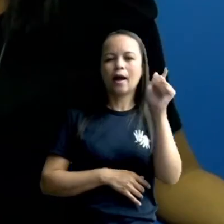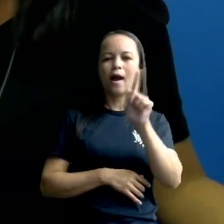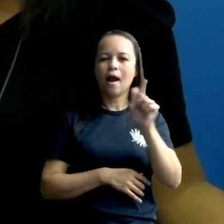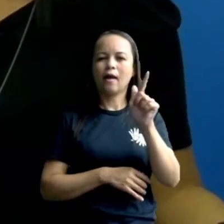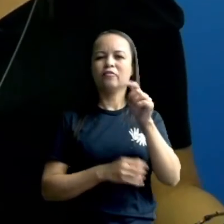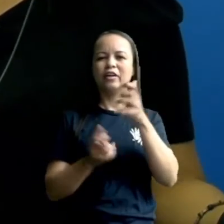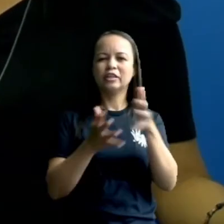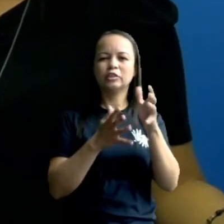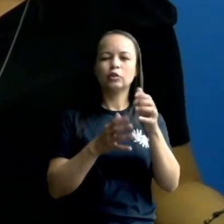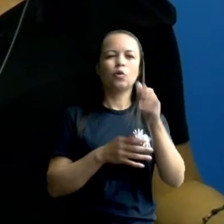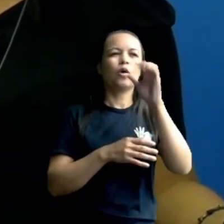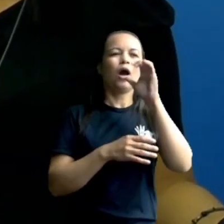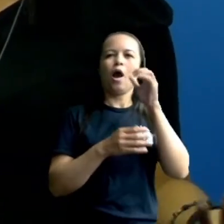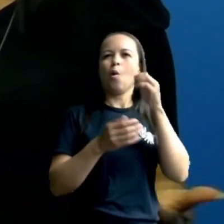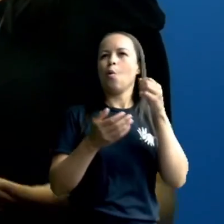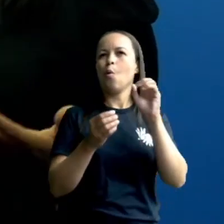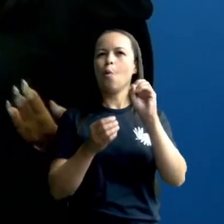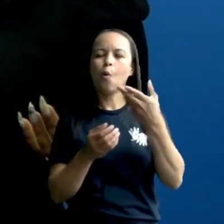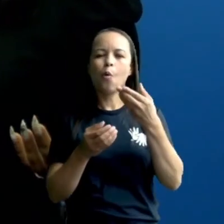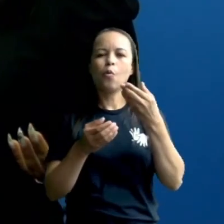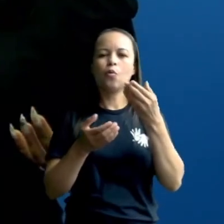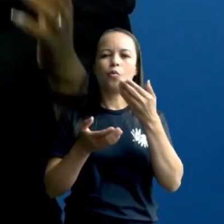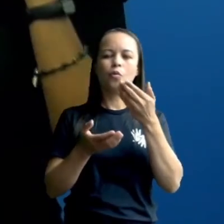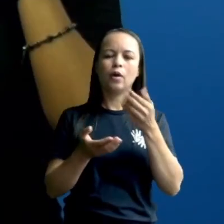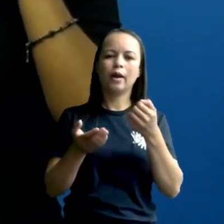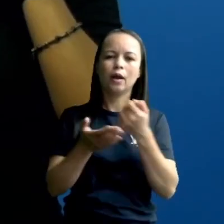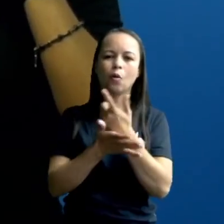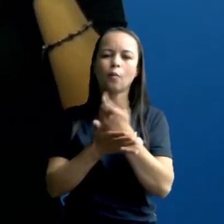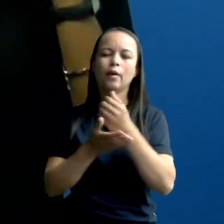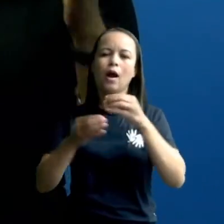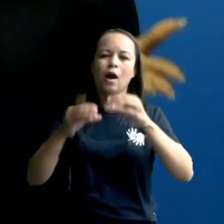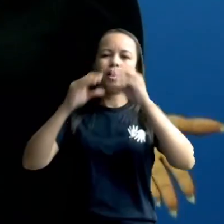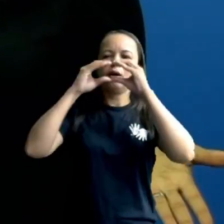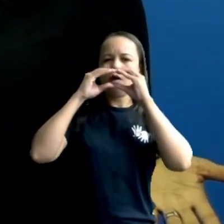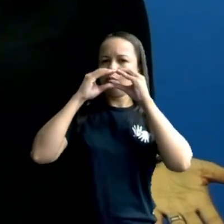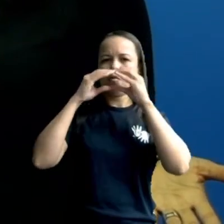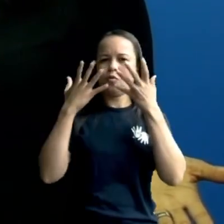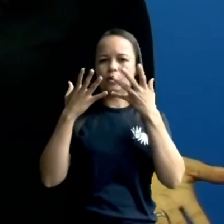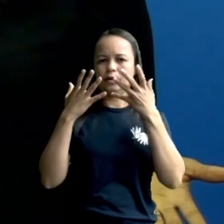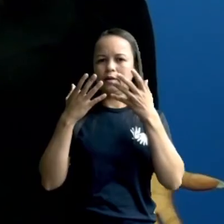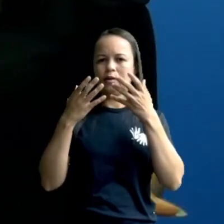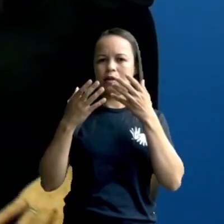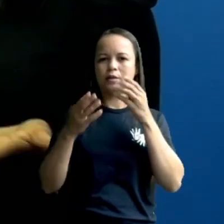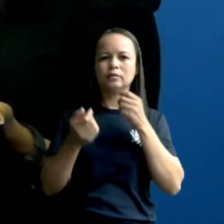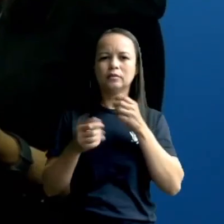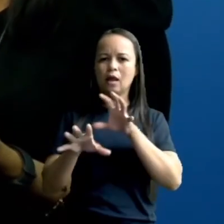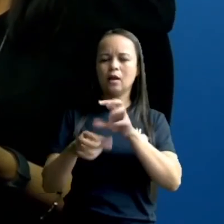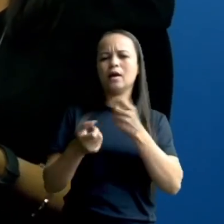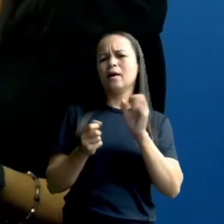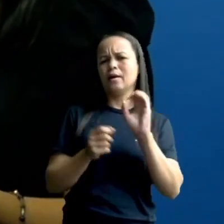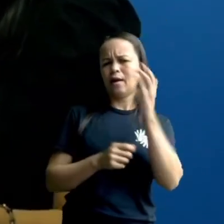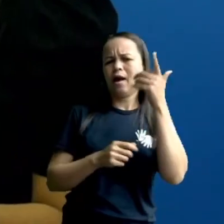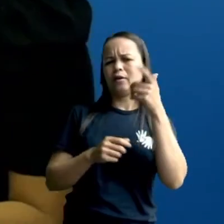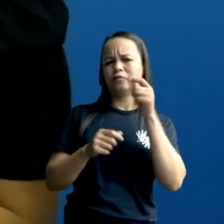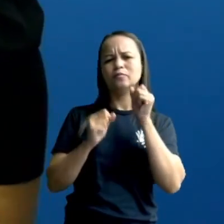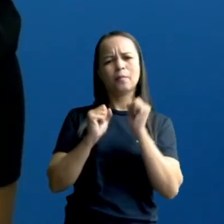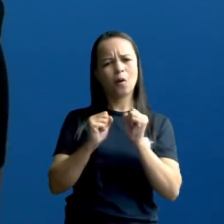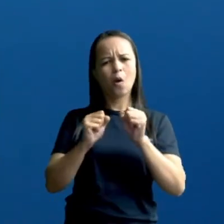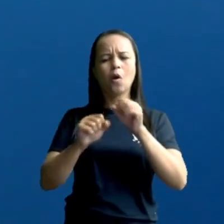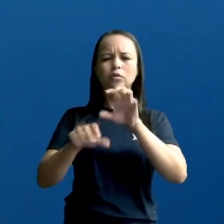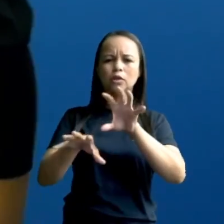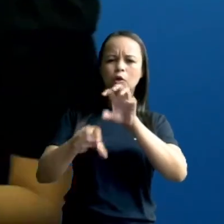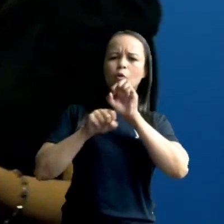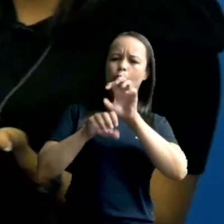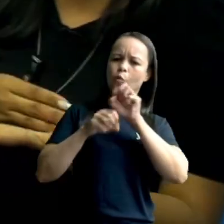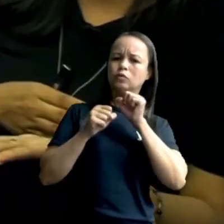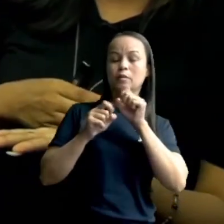hambúrguer, né? Vamos citar um exemplo assim. Não estou dizendo, claro, você pode consumir, mas tudo em excesso vai